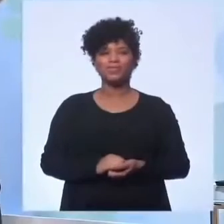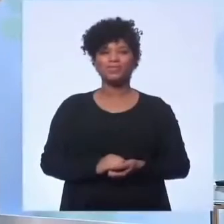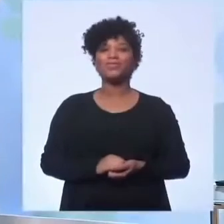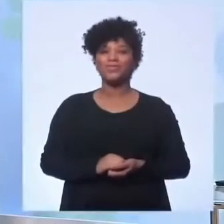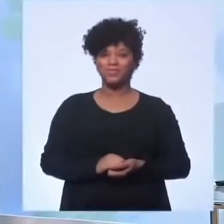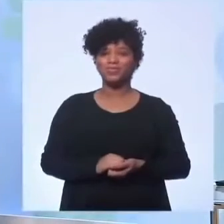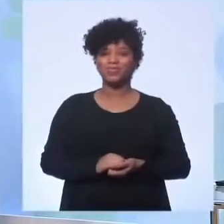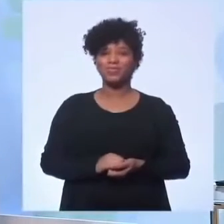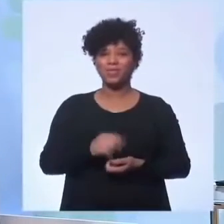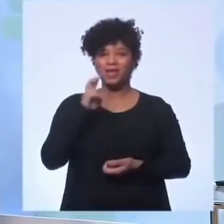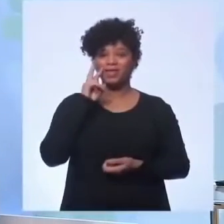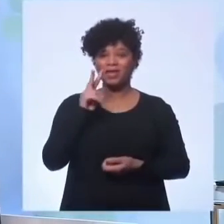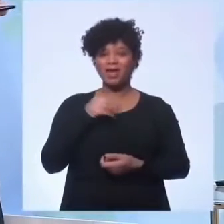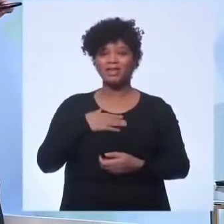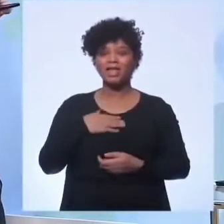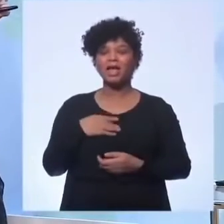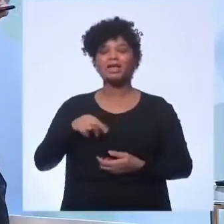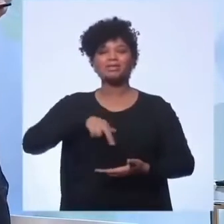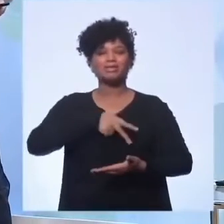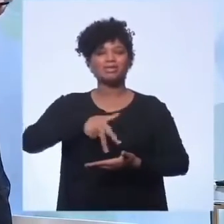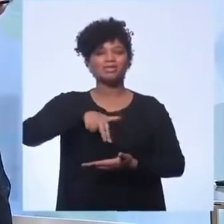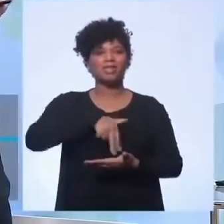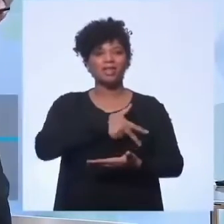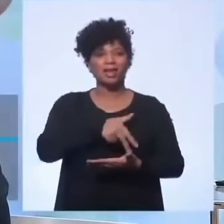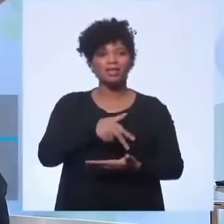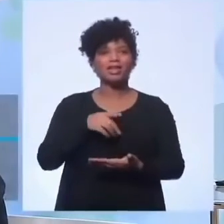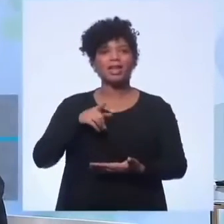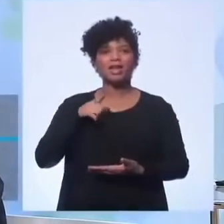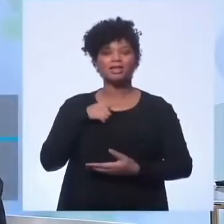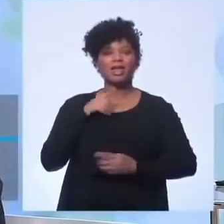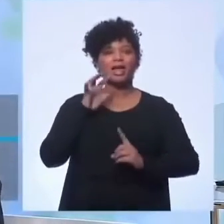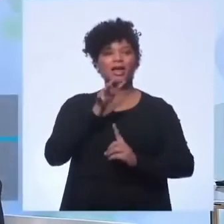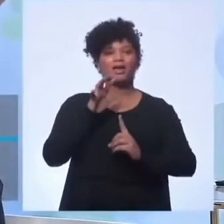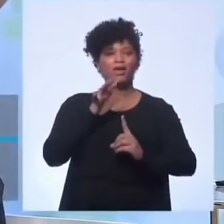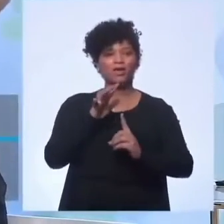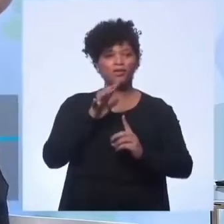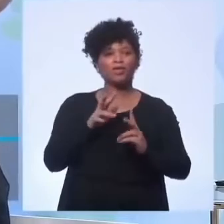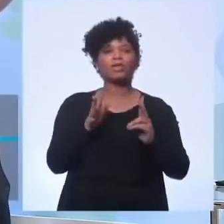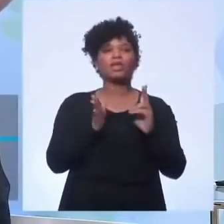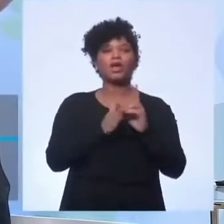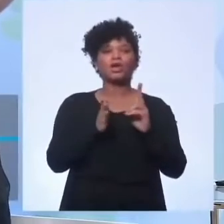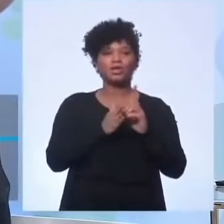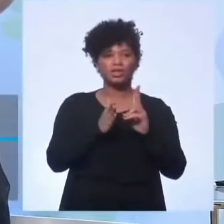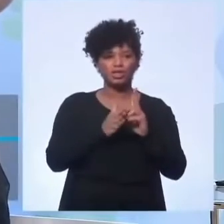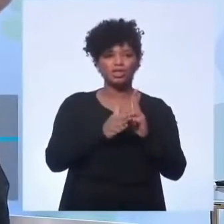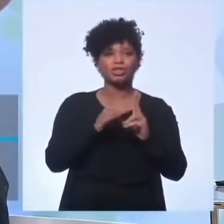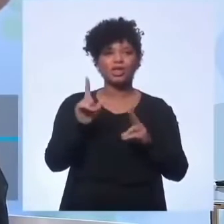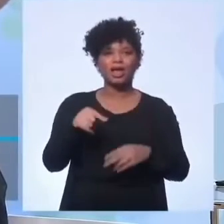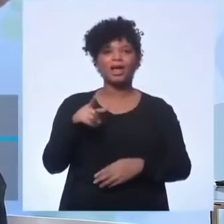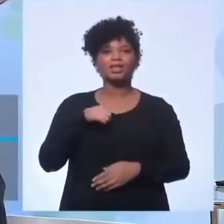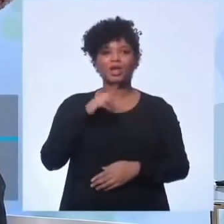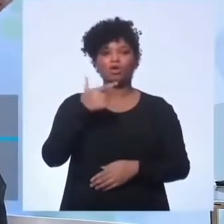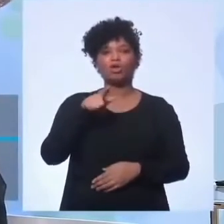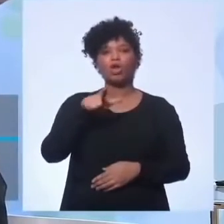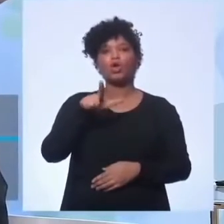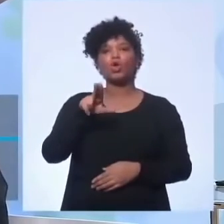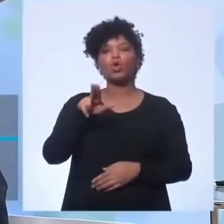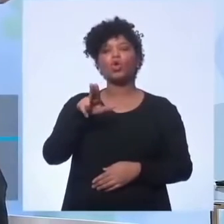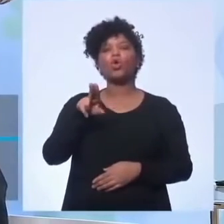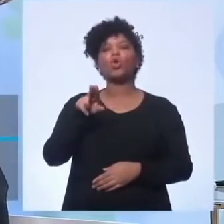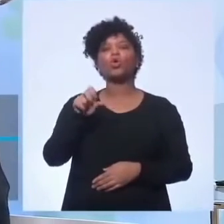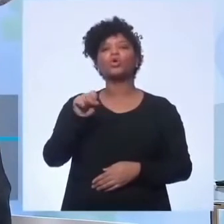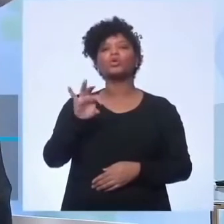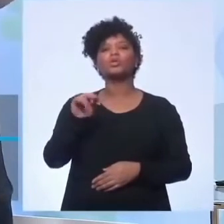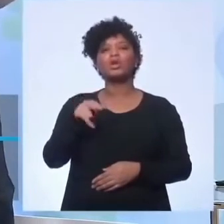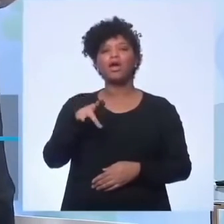É isso aí, então carimbó aí, né? Influência indígena, também com uma influência lusitana, né? Então utilizando